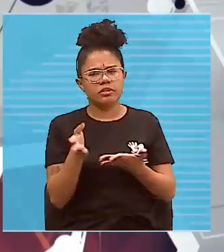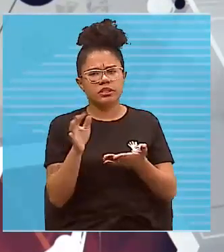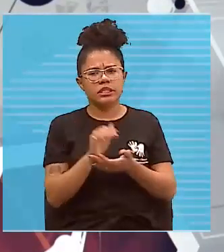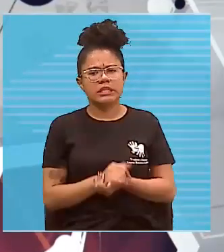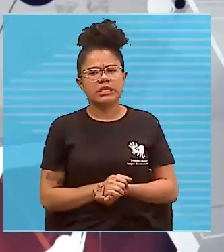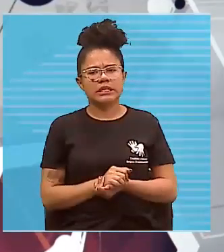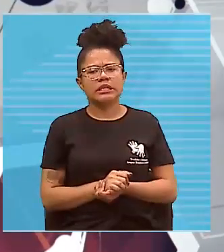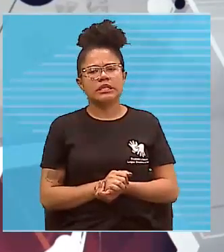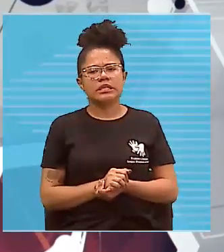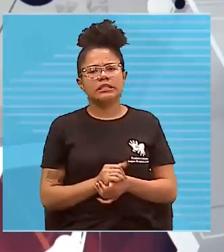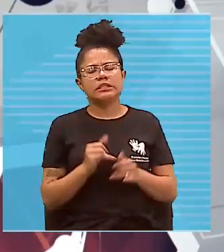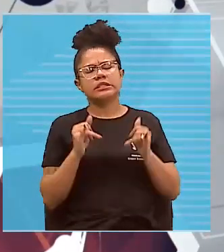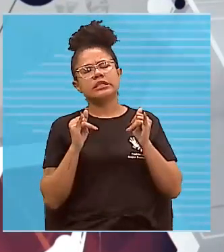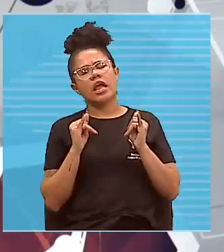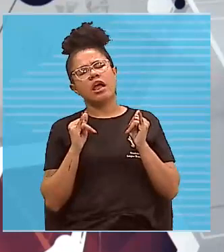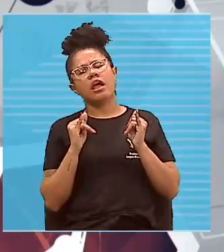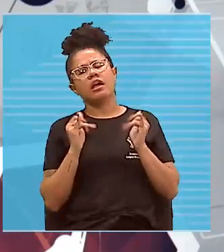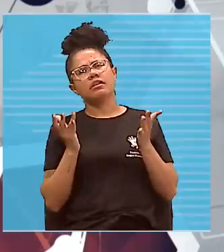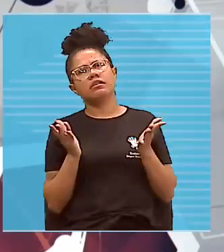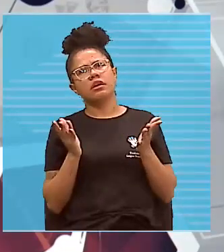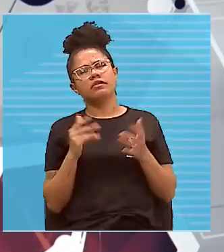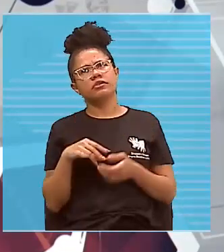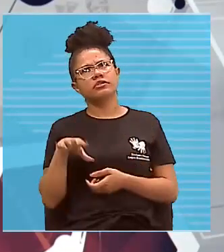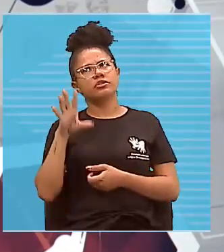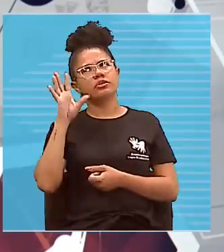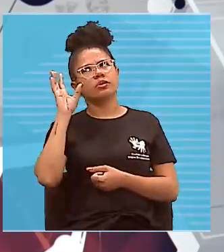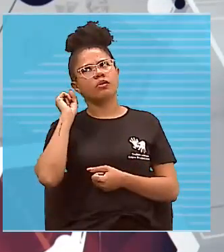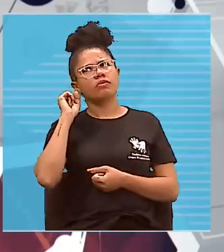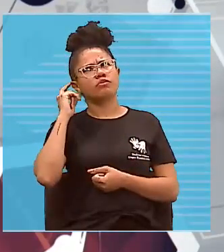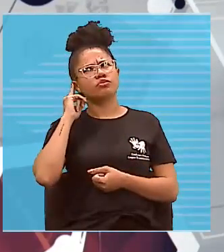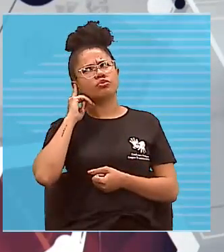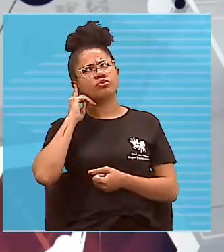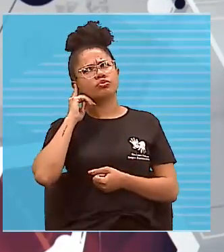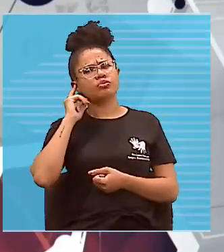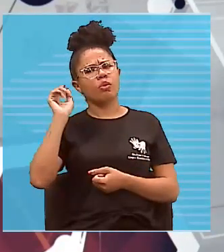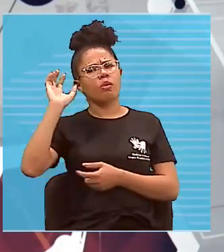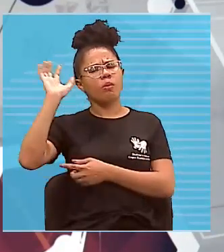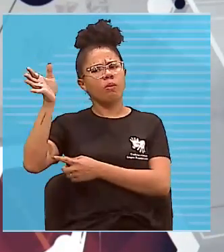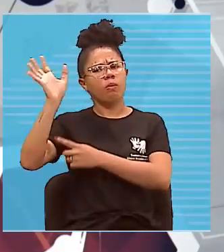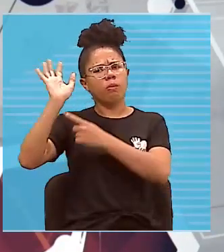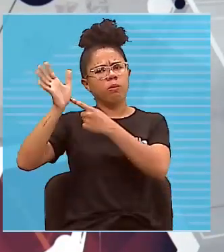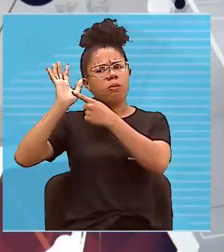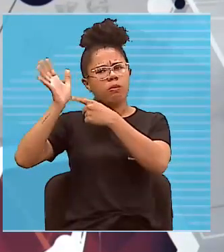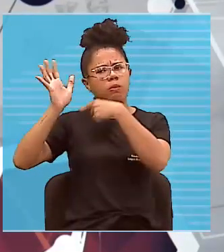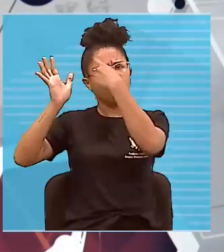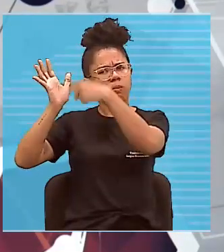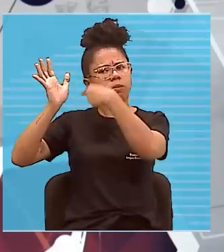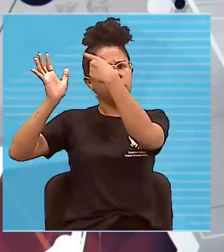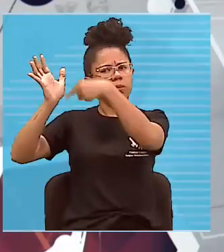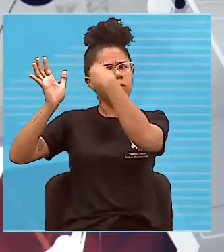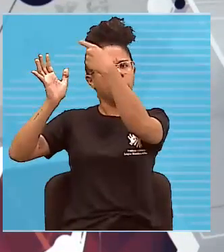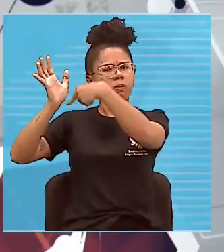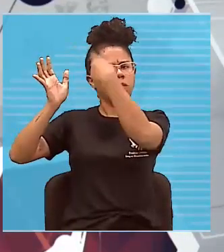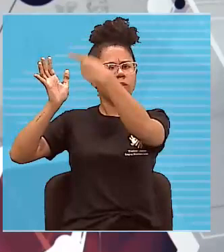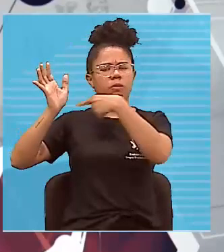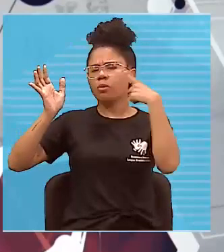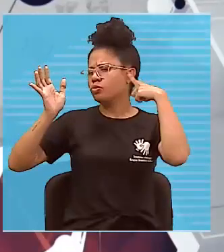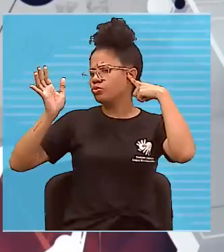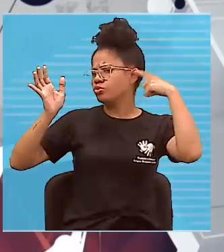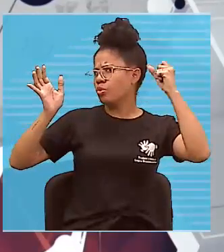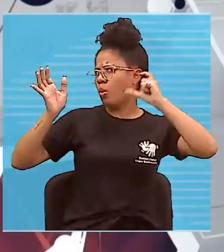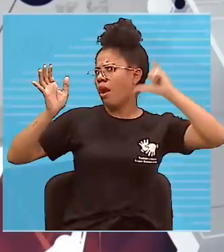seu lado, nada, chega um catavento de 80 metros e fica vuf, vuf, aquele barulho. Gente, é assustador, vamos combinar uma coisa,